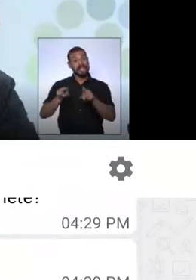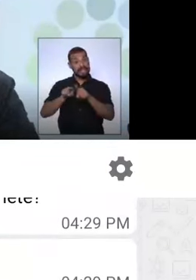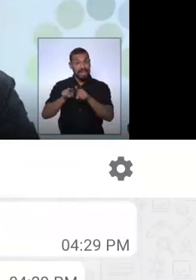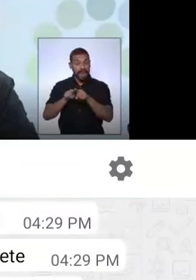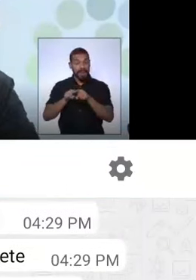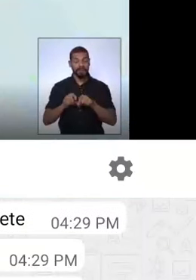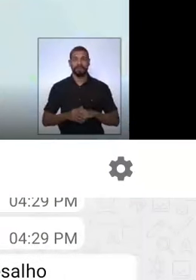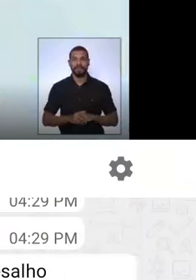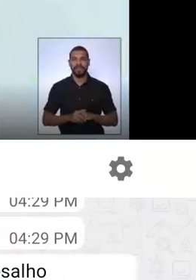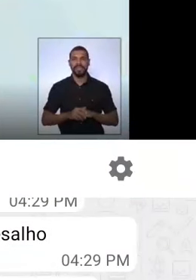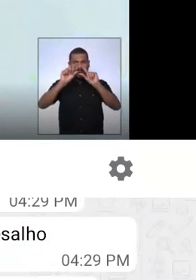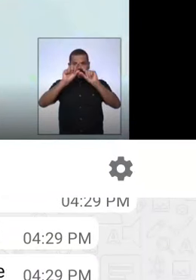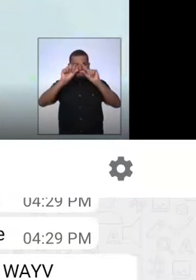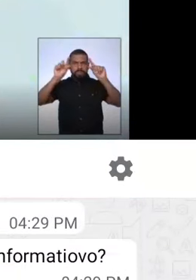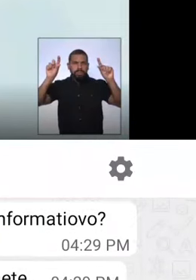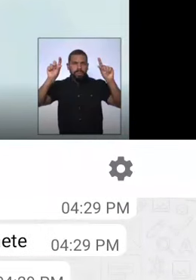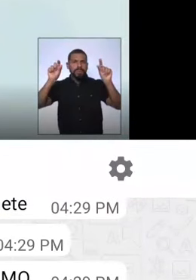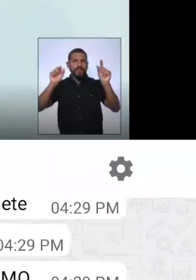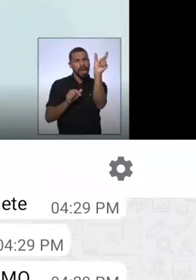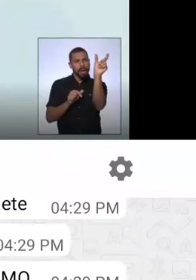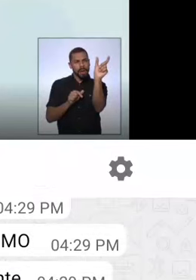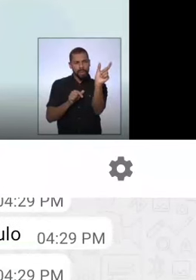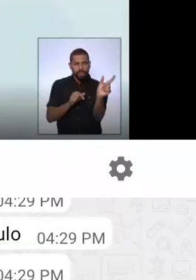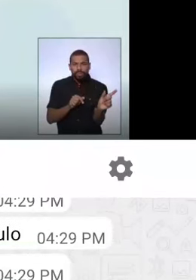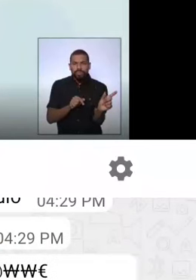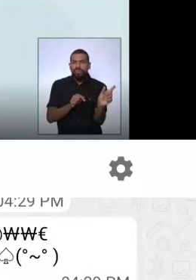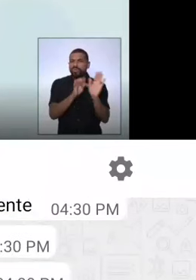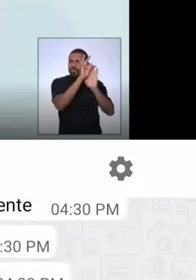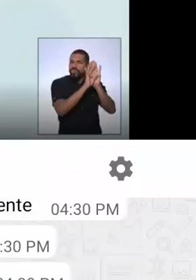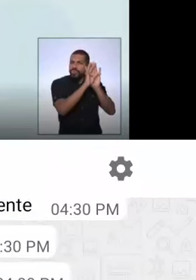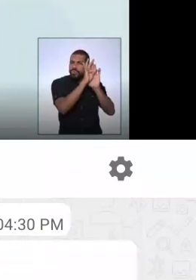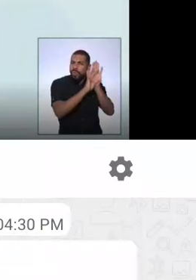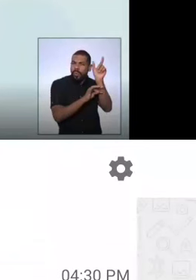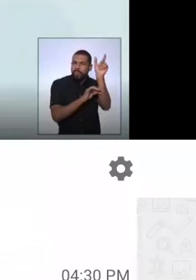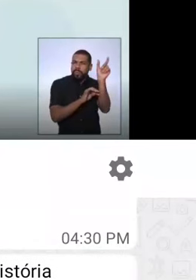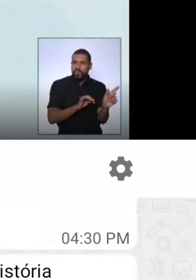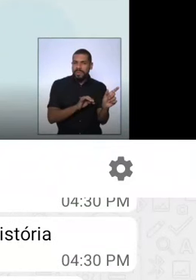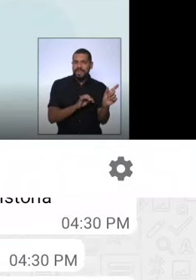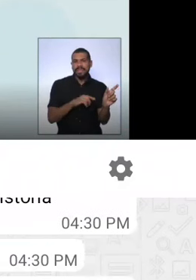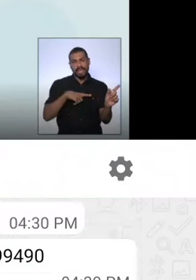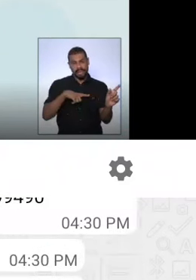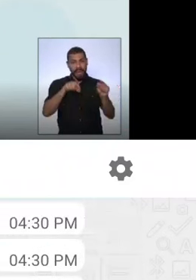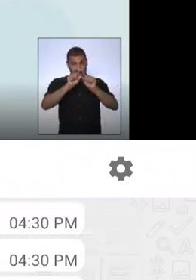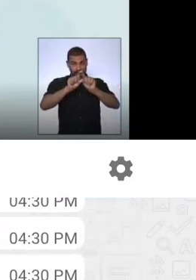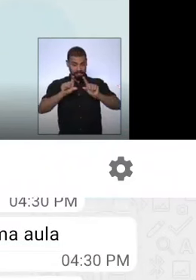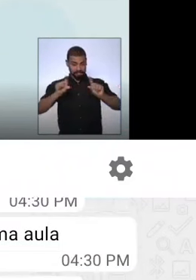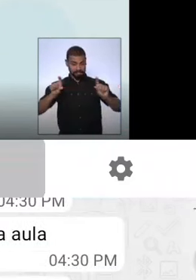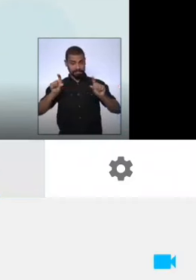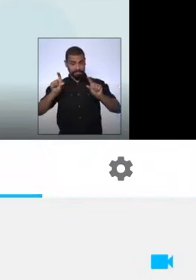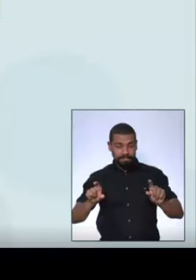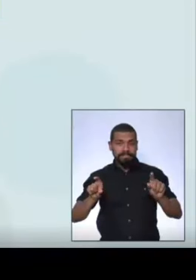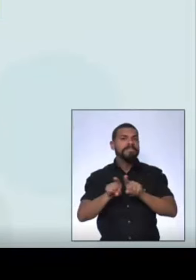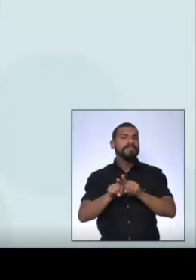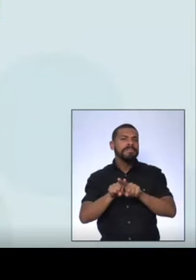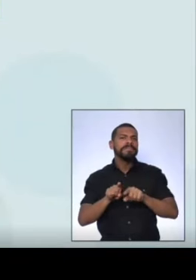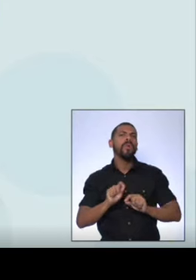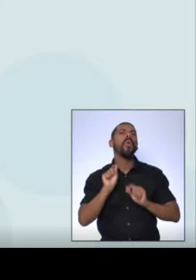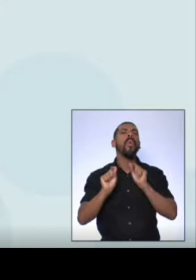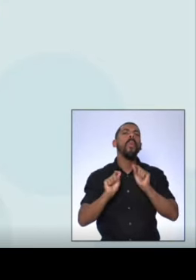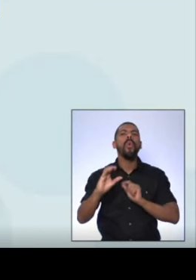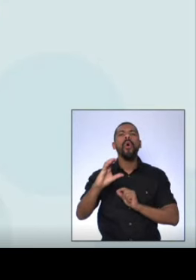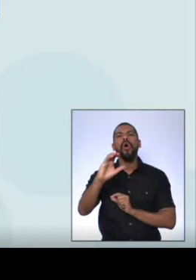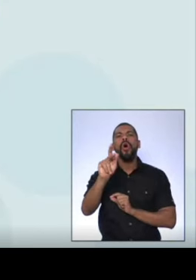além da manchete do lead, nós temos outras notícias, tá? Temos as chamadas. O que seriam